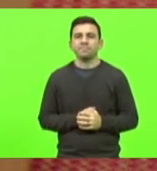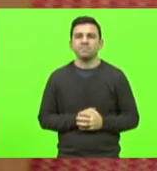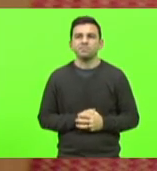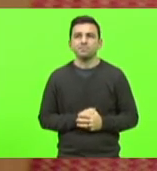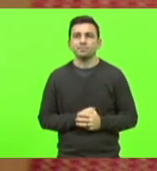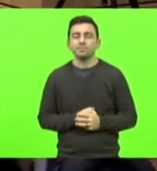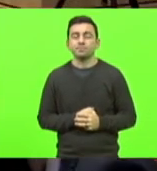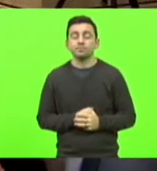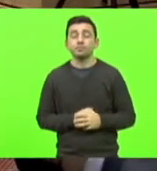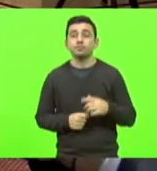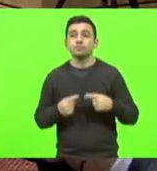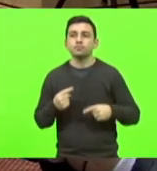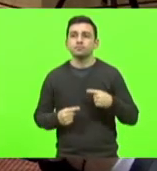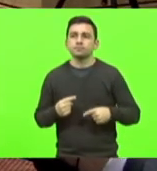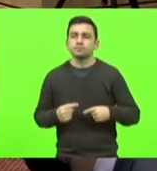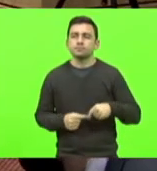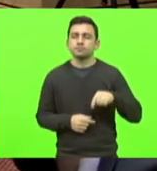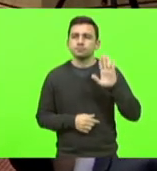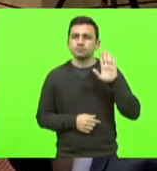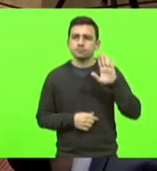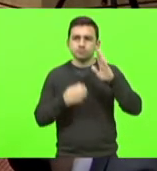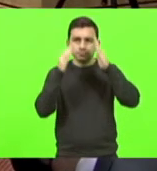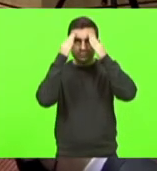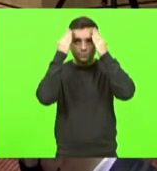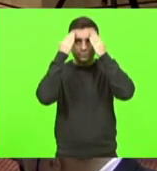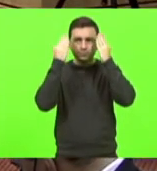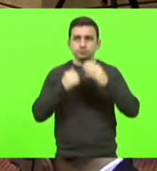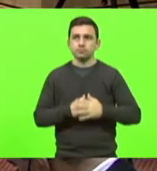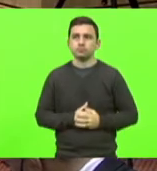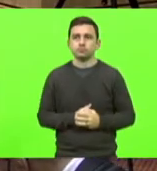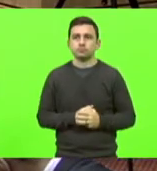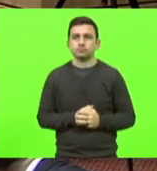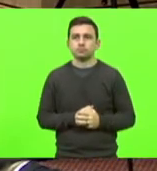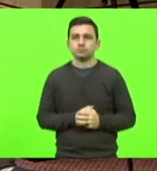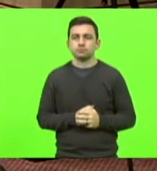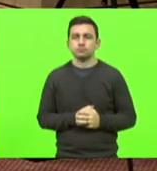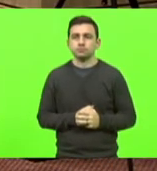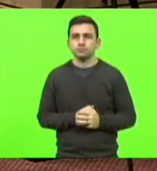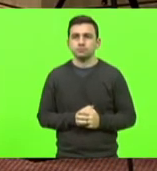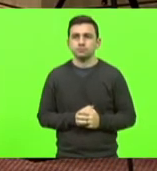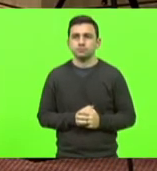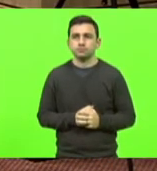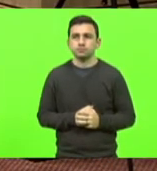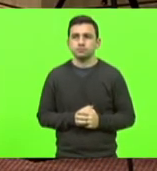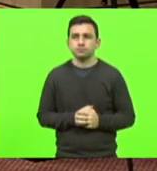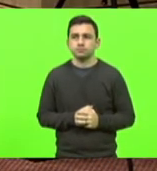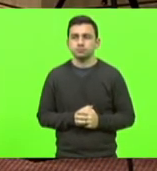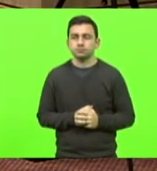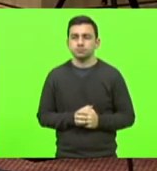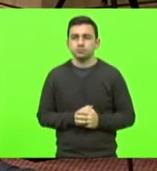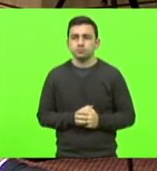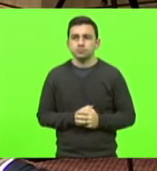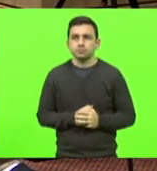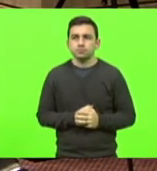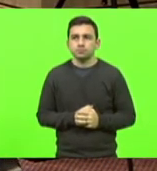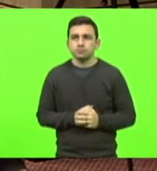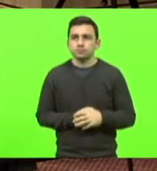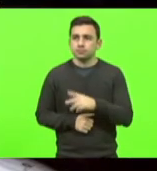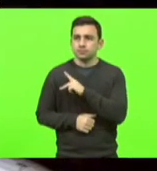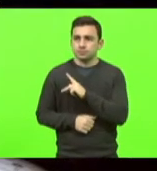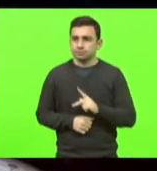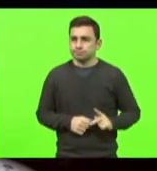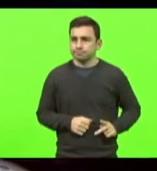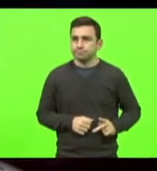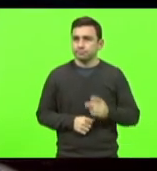Eu acho que eu tive com a palavra Deputado José Milton Scheffer Presidente Mauro no